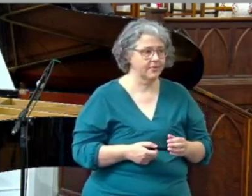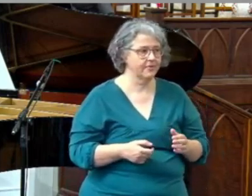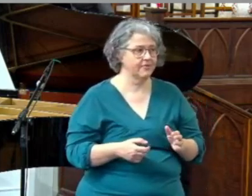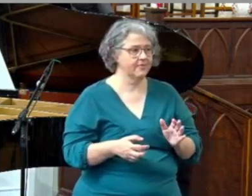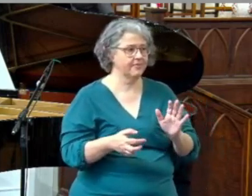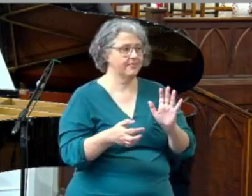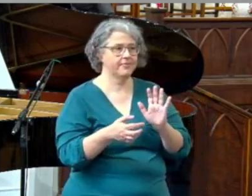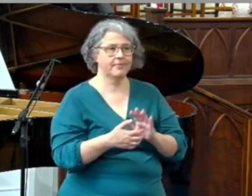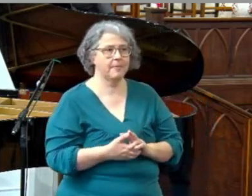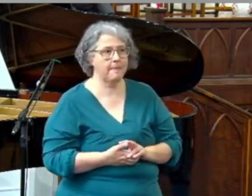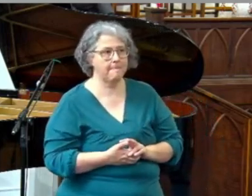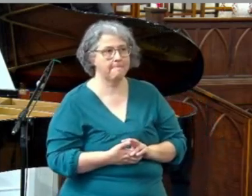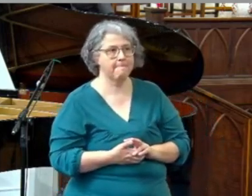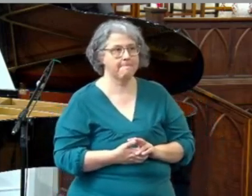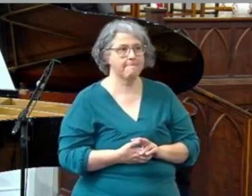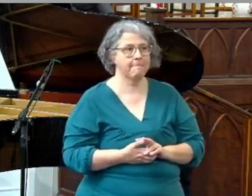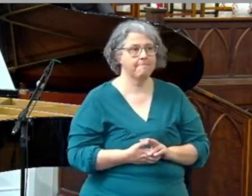Jesus.